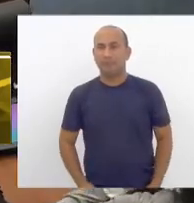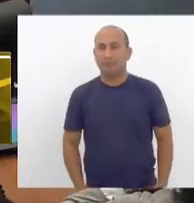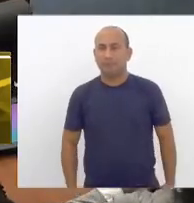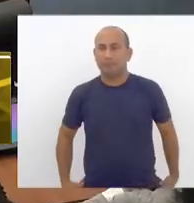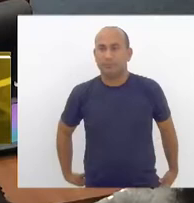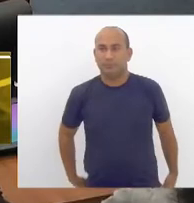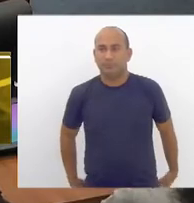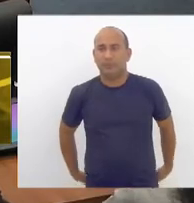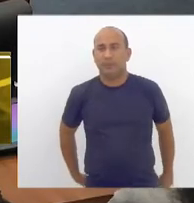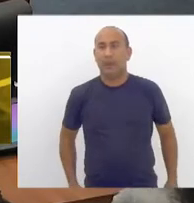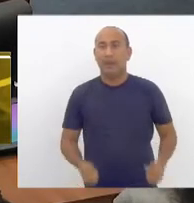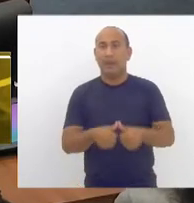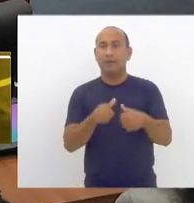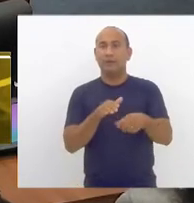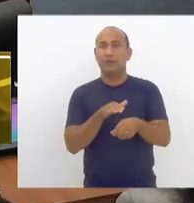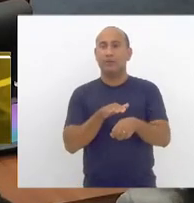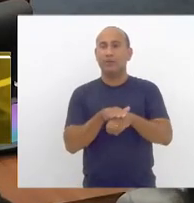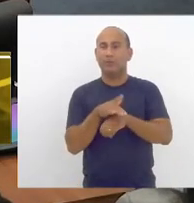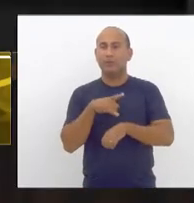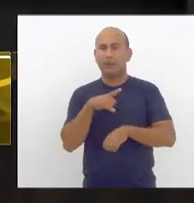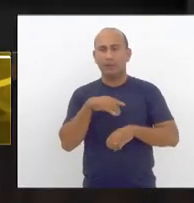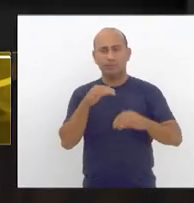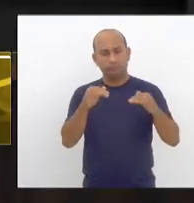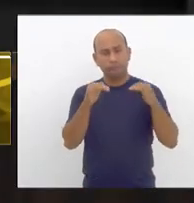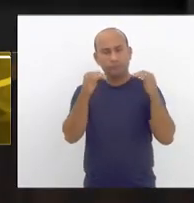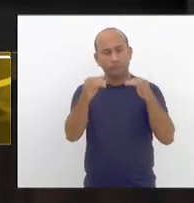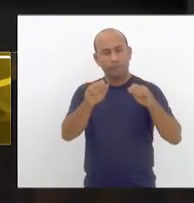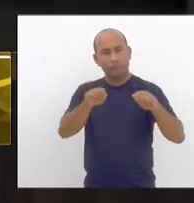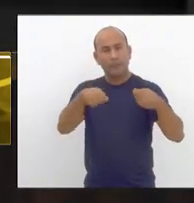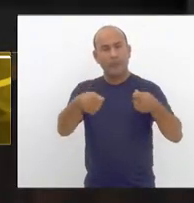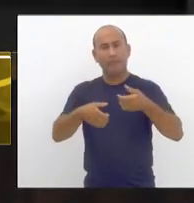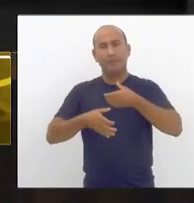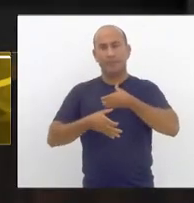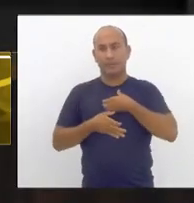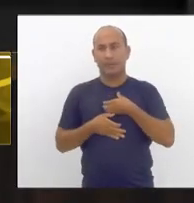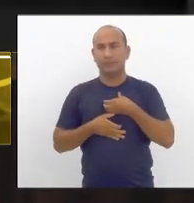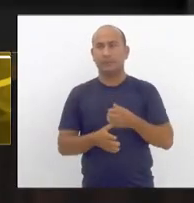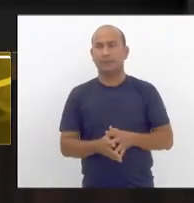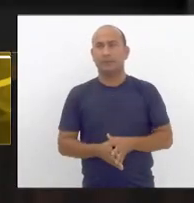nesta noite temos a honra de entregar medalha de Tiradentes